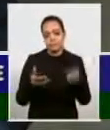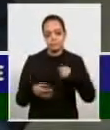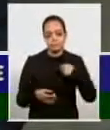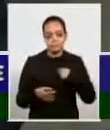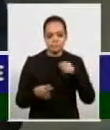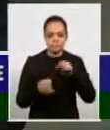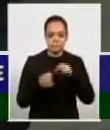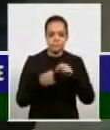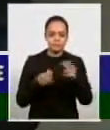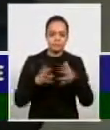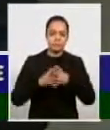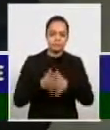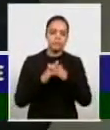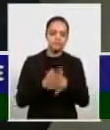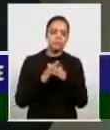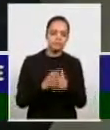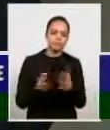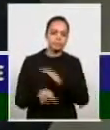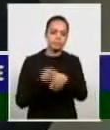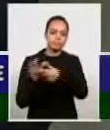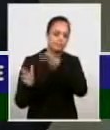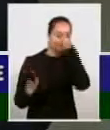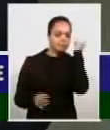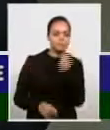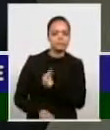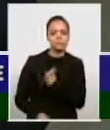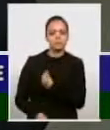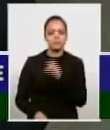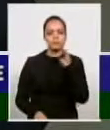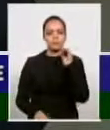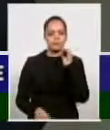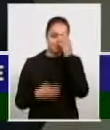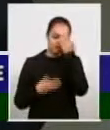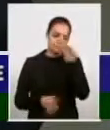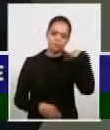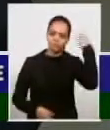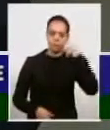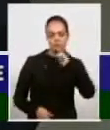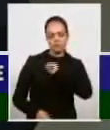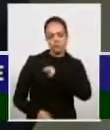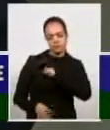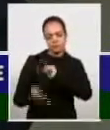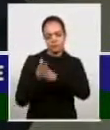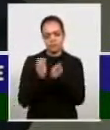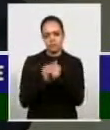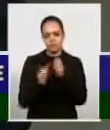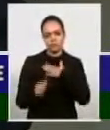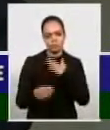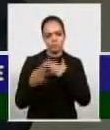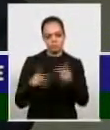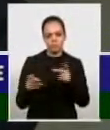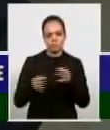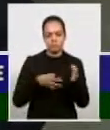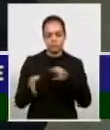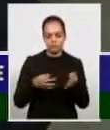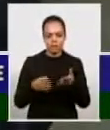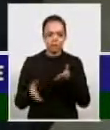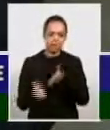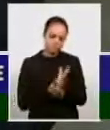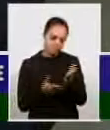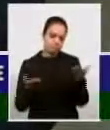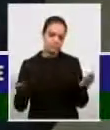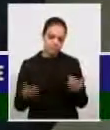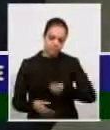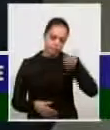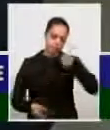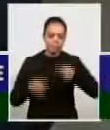promover aqui algum equívoco, mas todos que participaram, eu agradecer ao vereador Silésio, que está assinando comigo essa proposta, que acaba de ser aprovada